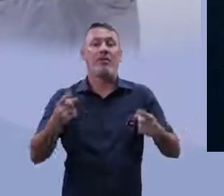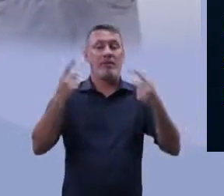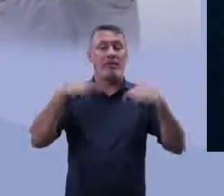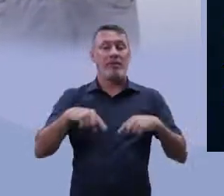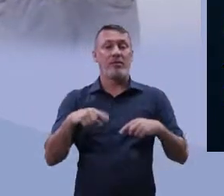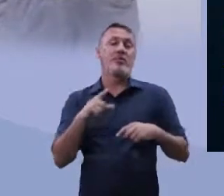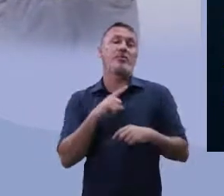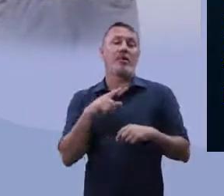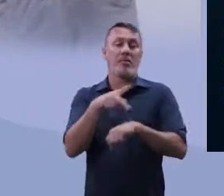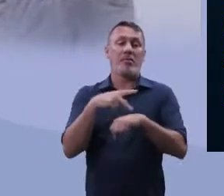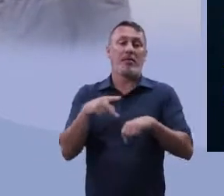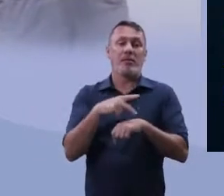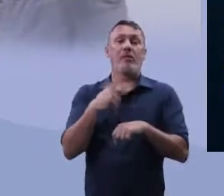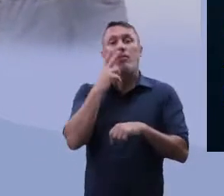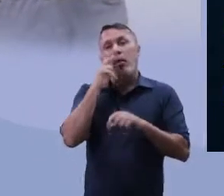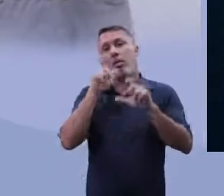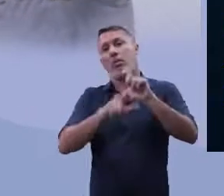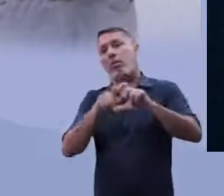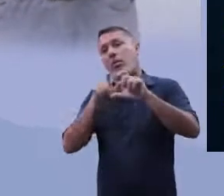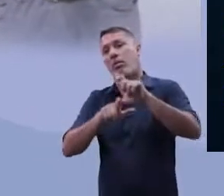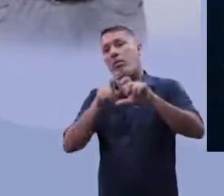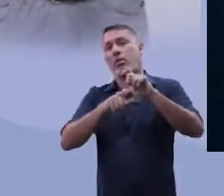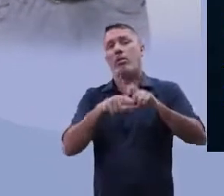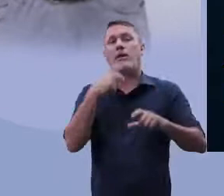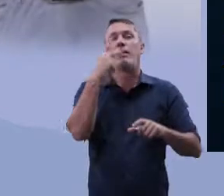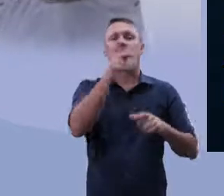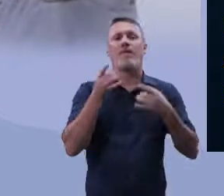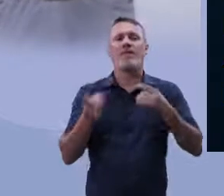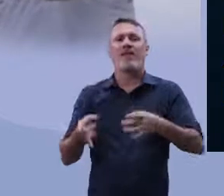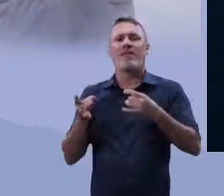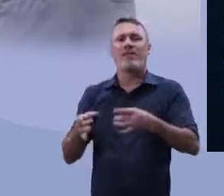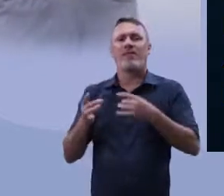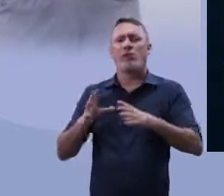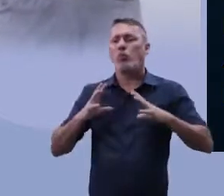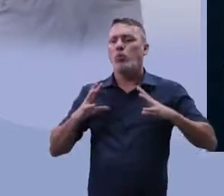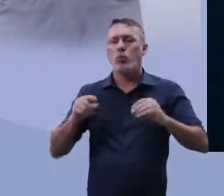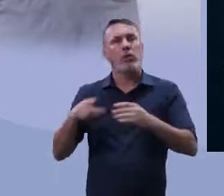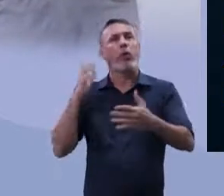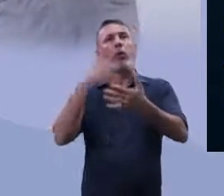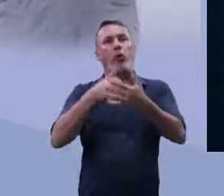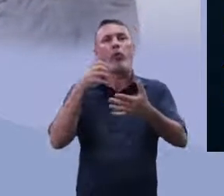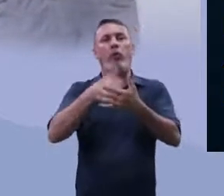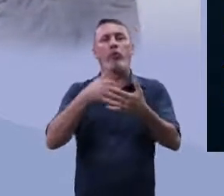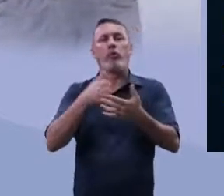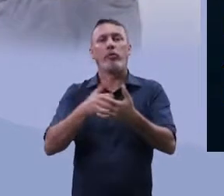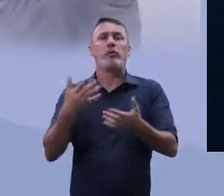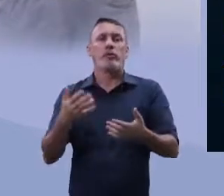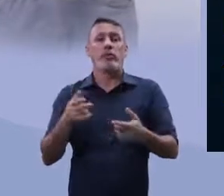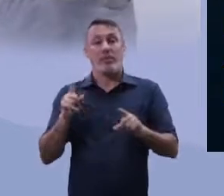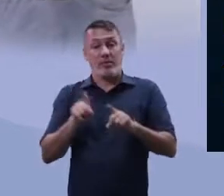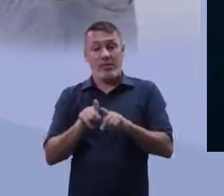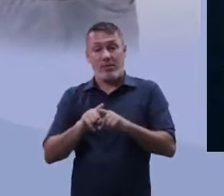tornaram as nações não produtivas dependentes de tudo que saía de suas indústrias e